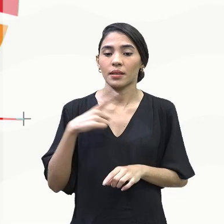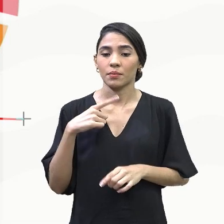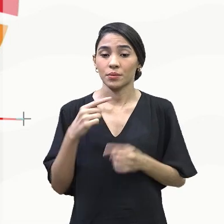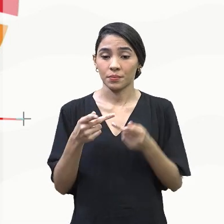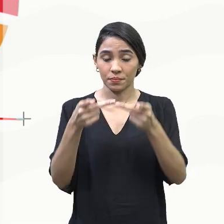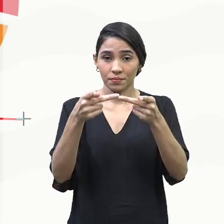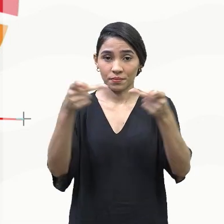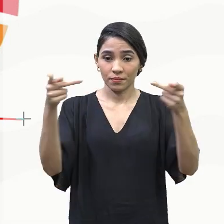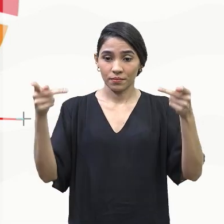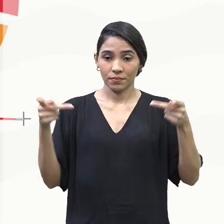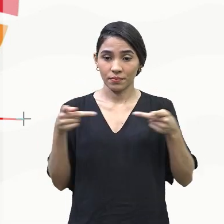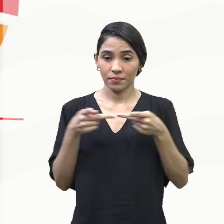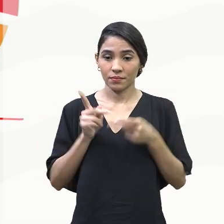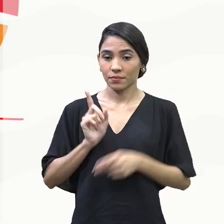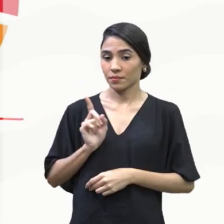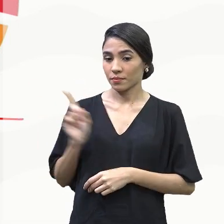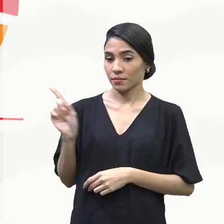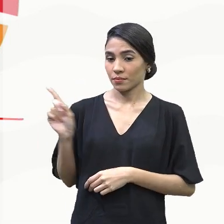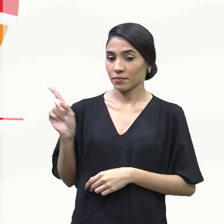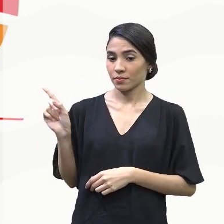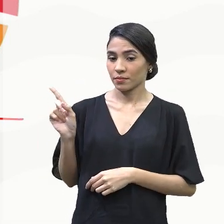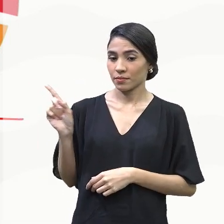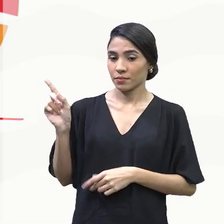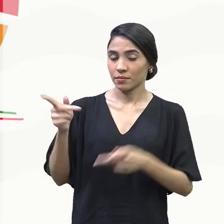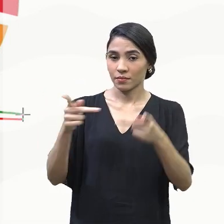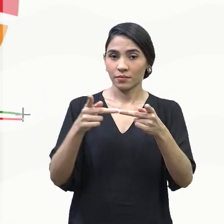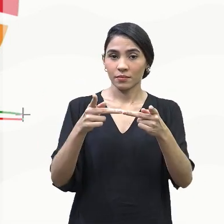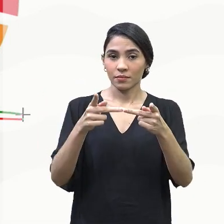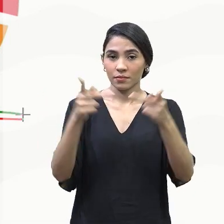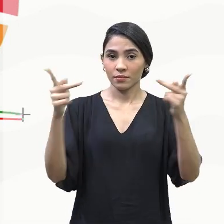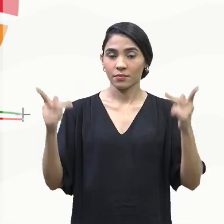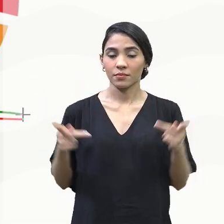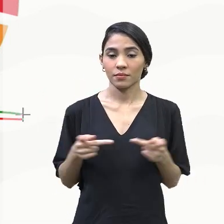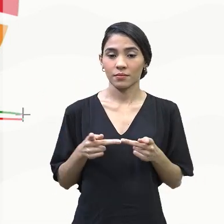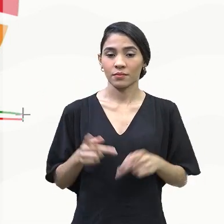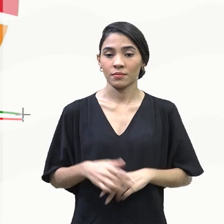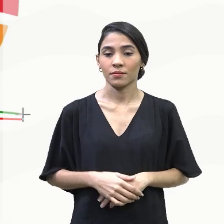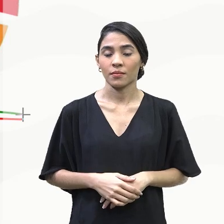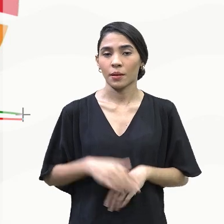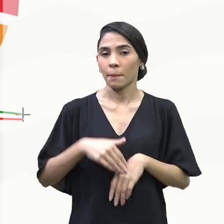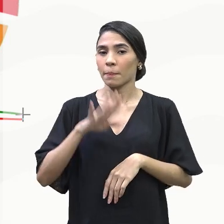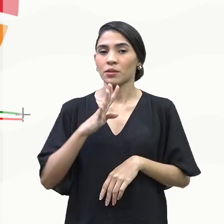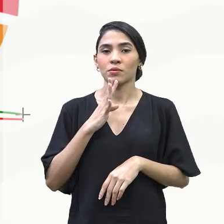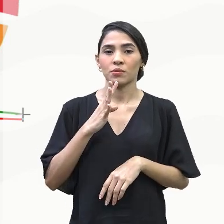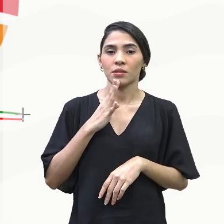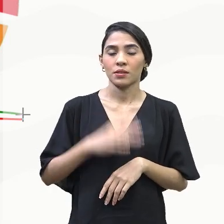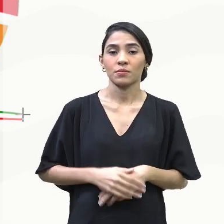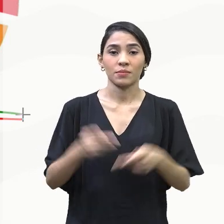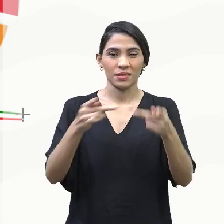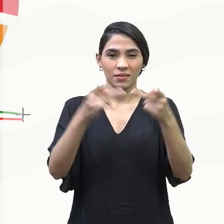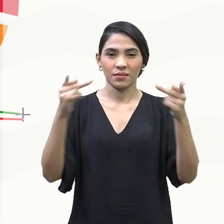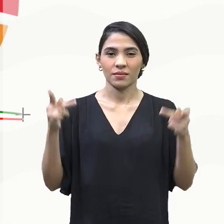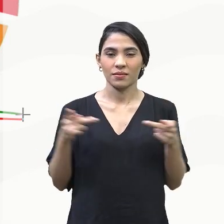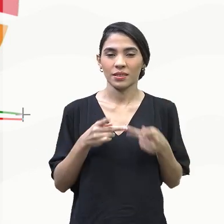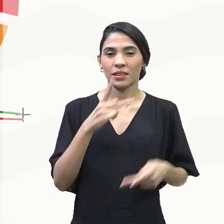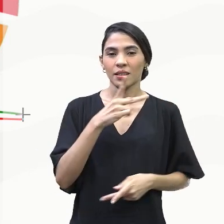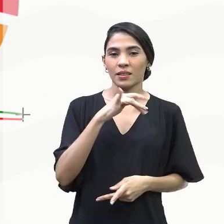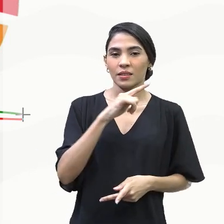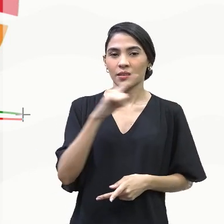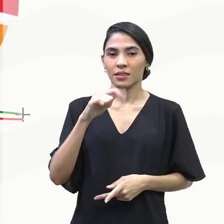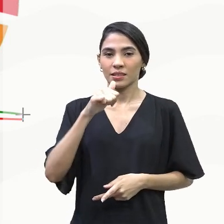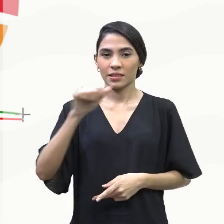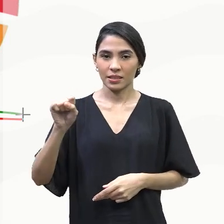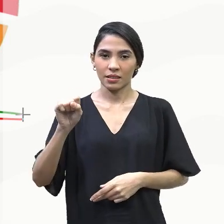vejam, nós temos aqui o gráfico popularmente chamado de quê? Pizza, né? Gráfico